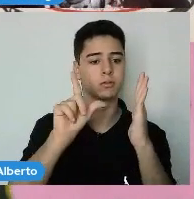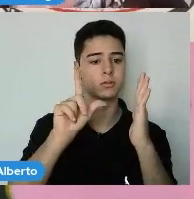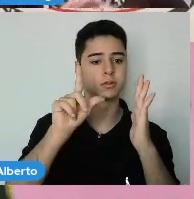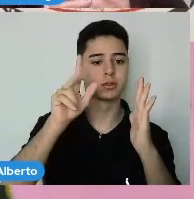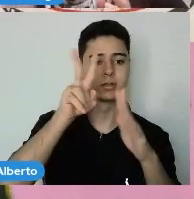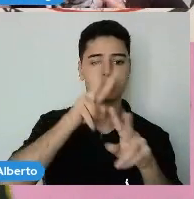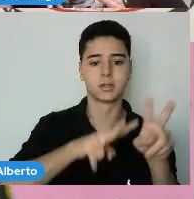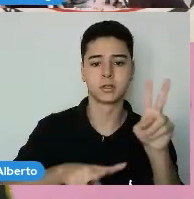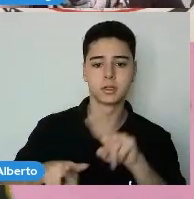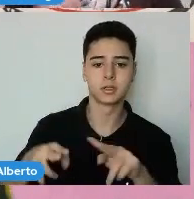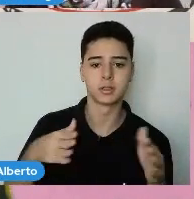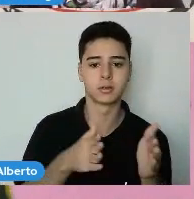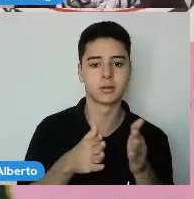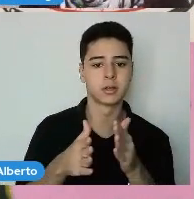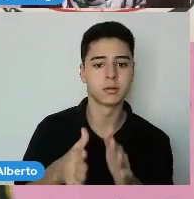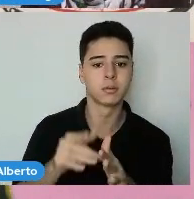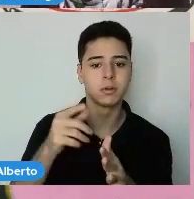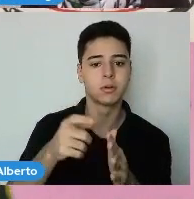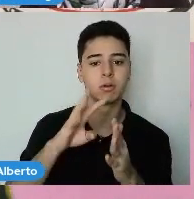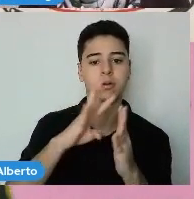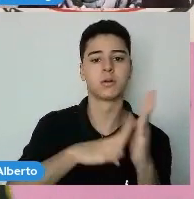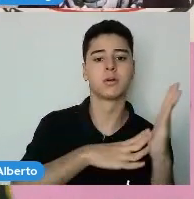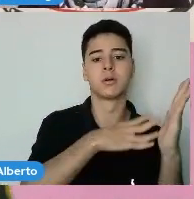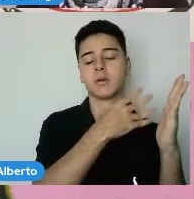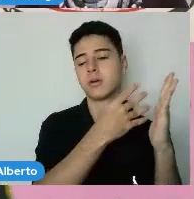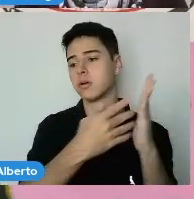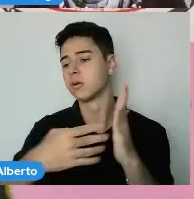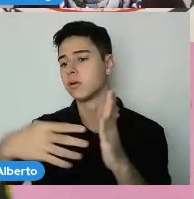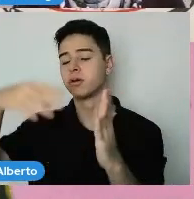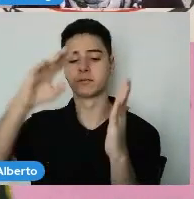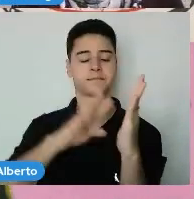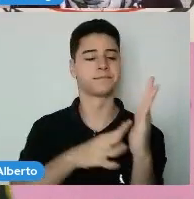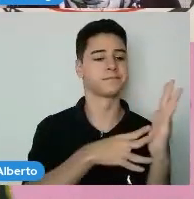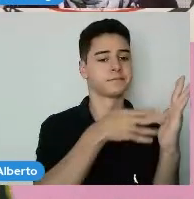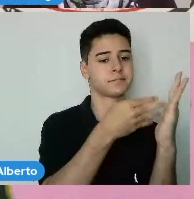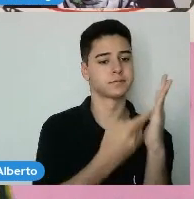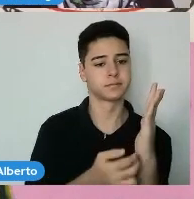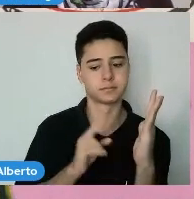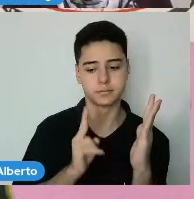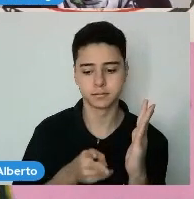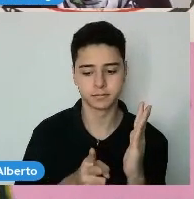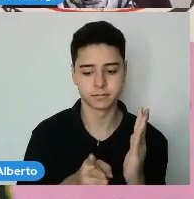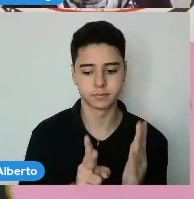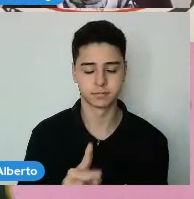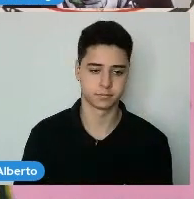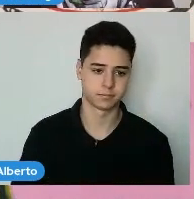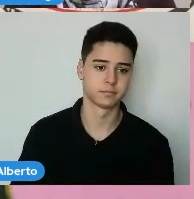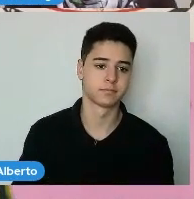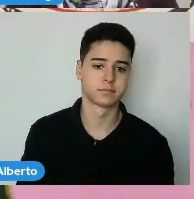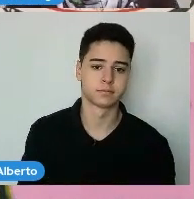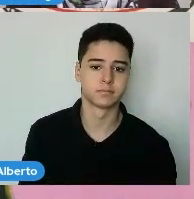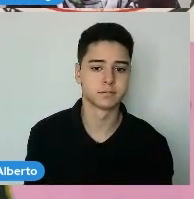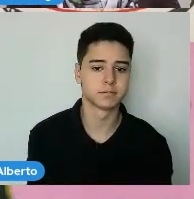ali o caminho por onde a mão do artista passou e assim por diante.